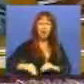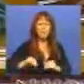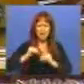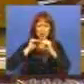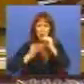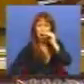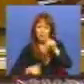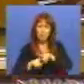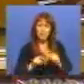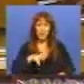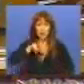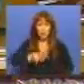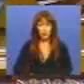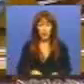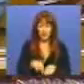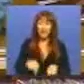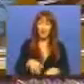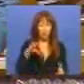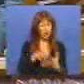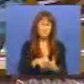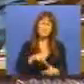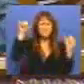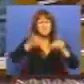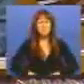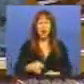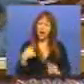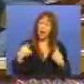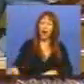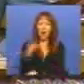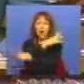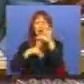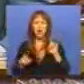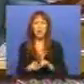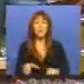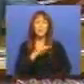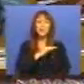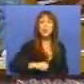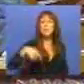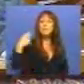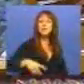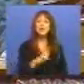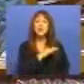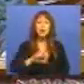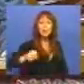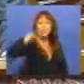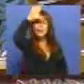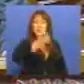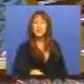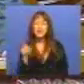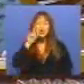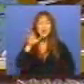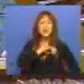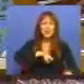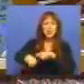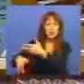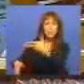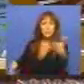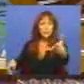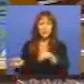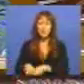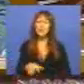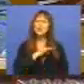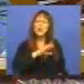das desigualdades em Portugal, essa nódoa que ostentamos na Europa. Sr. Presidente, Sr. Primeiro-Ministro, Sras. e Srs. Deputados,